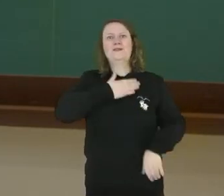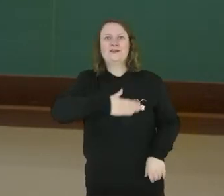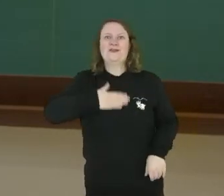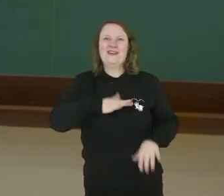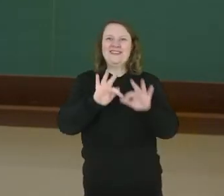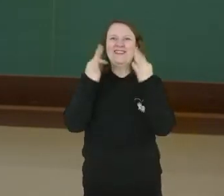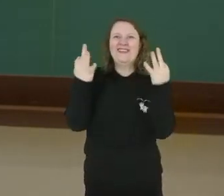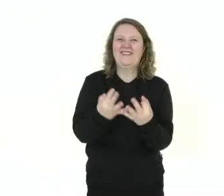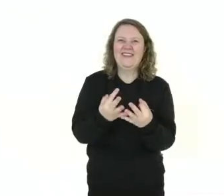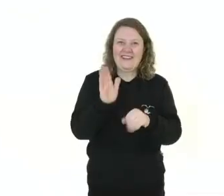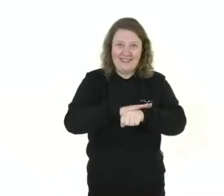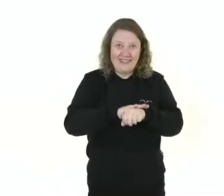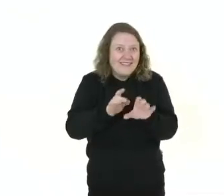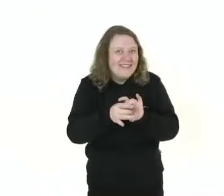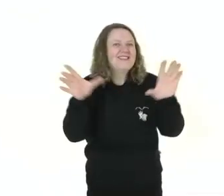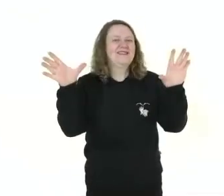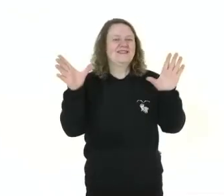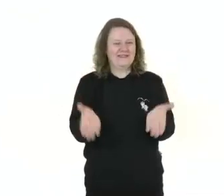vocês.